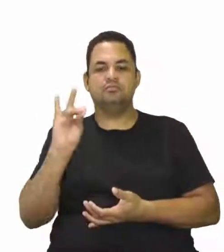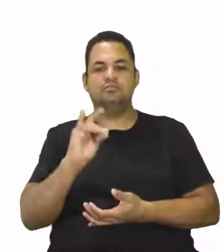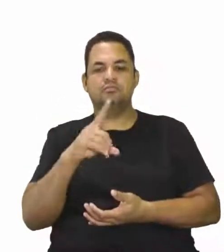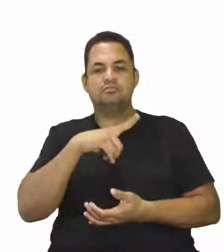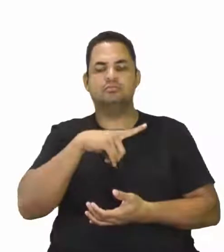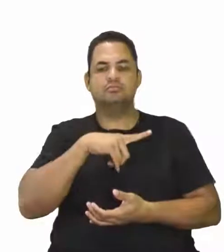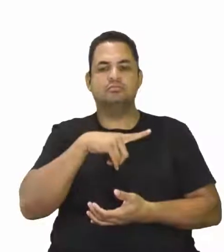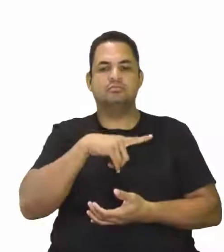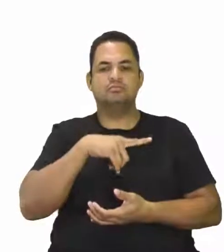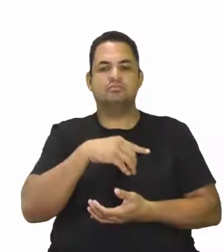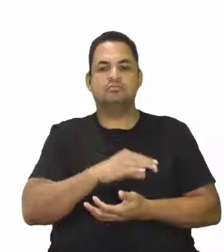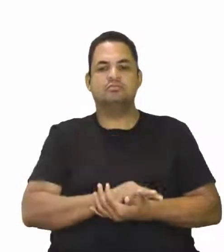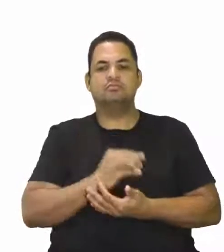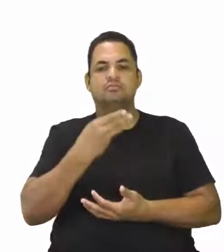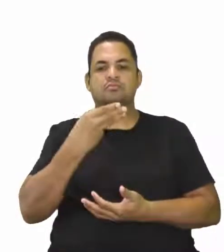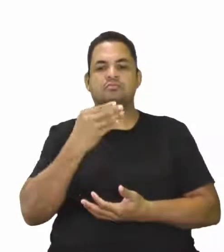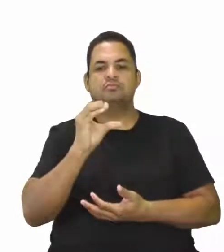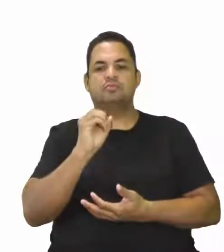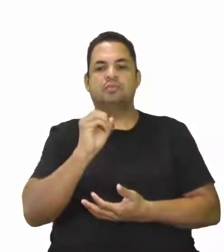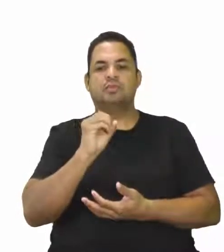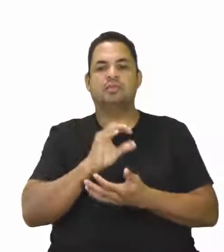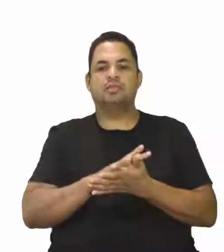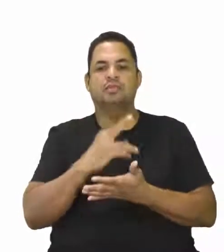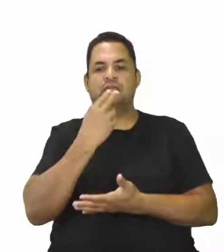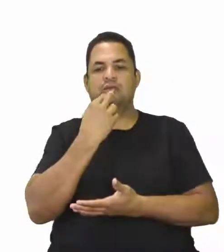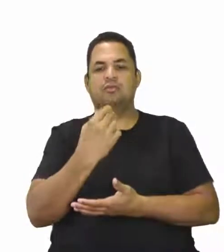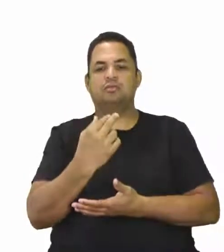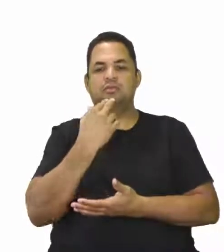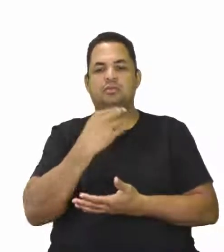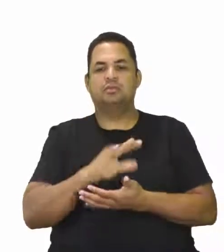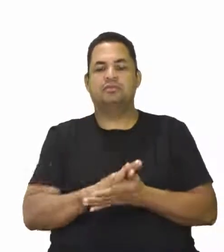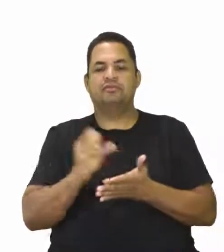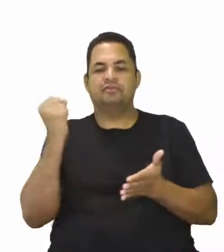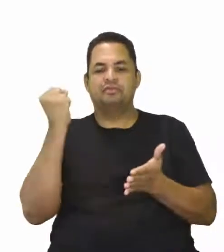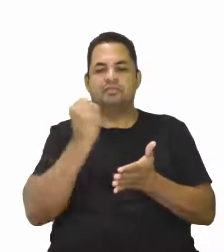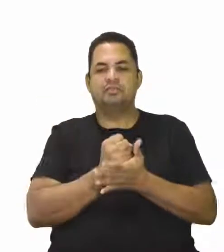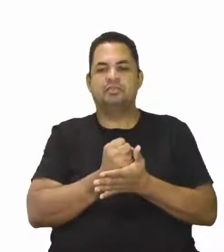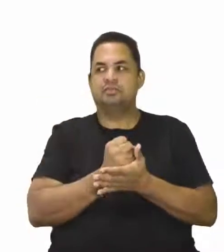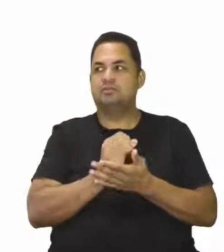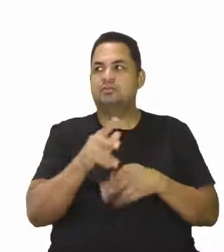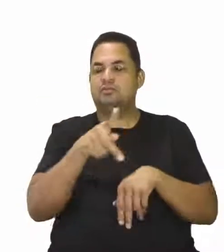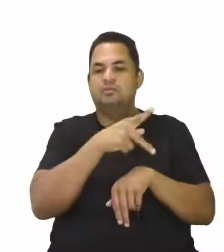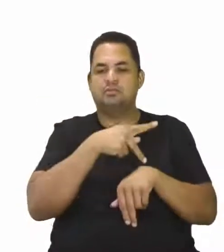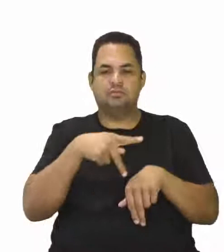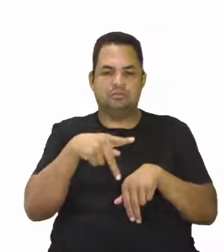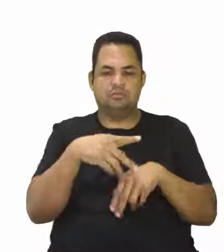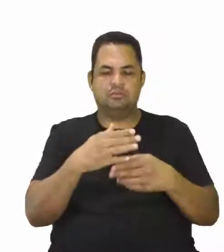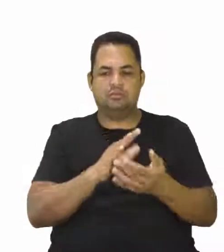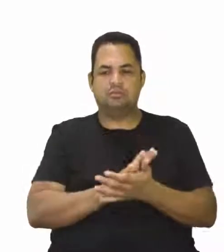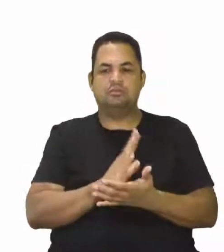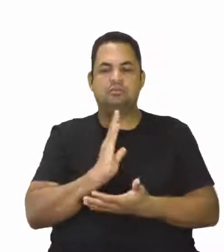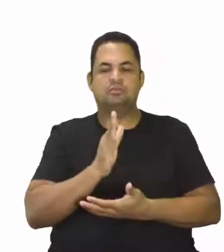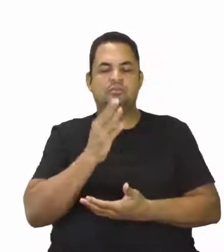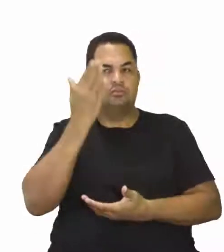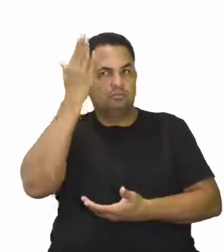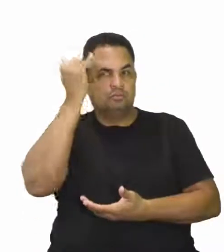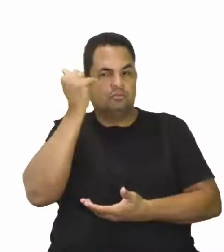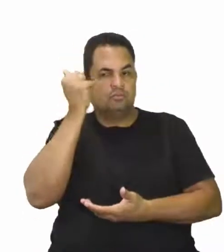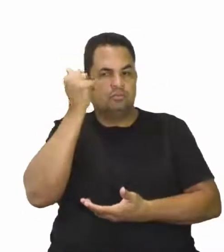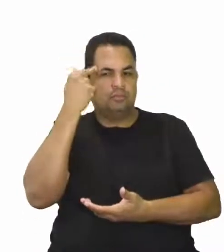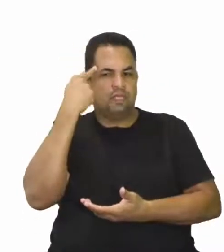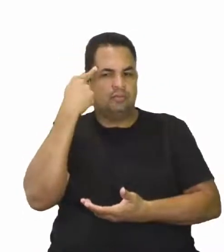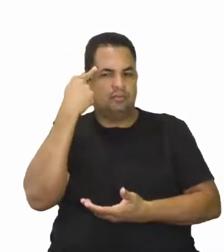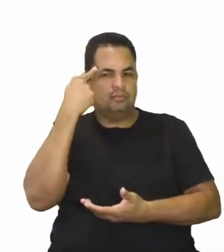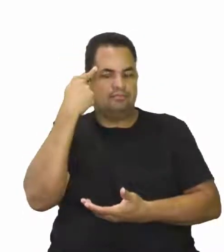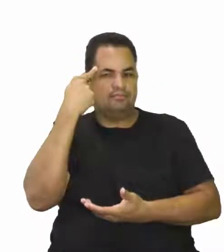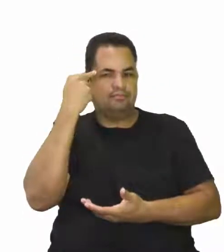temos ali cerca de 30 línguas oficiais. Ou seja, vocês já pensaram um